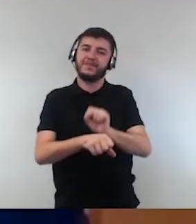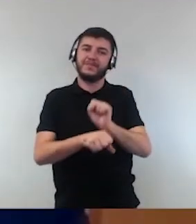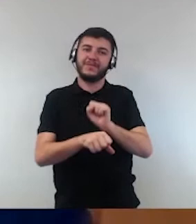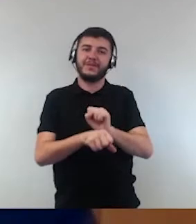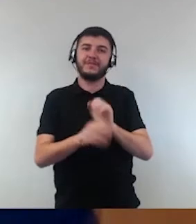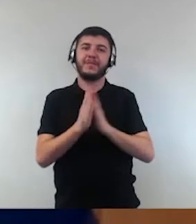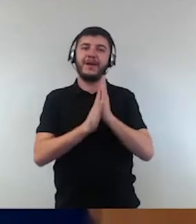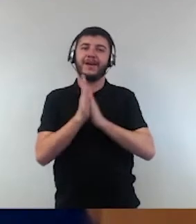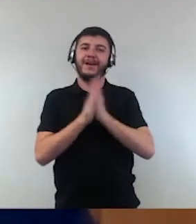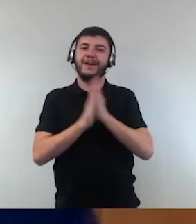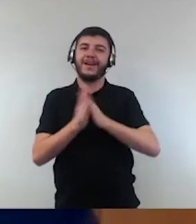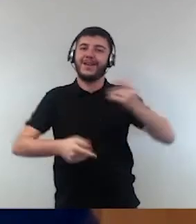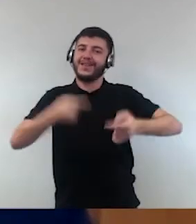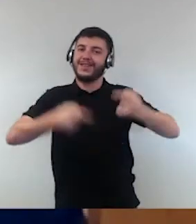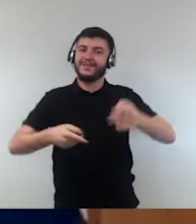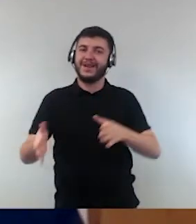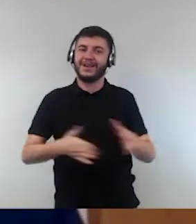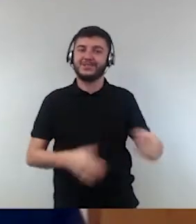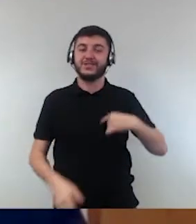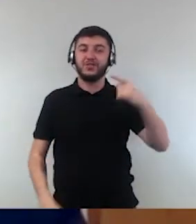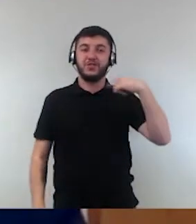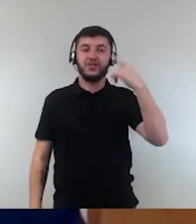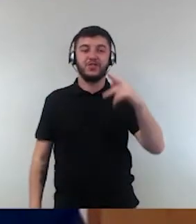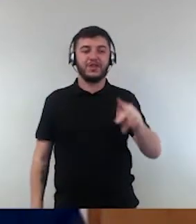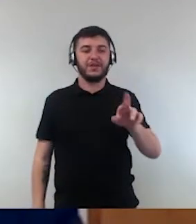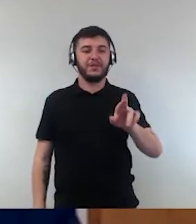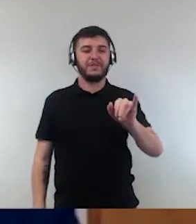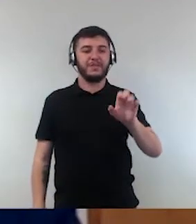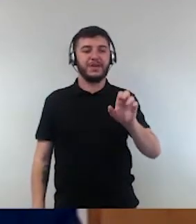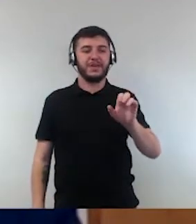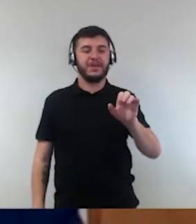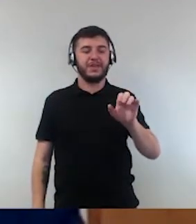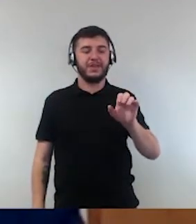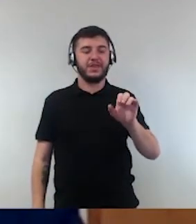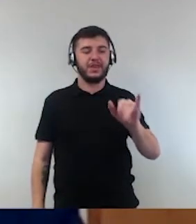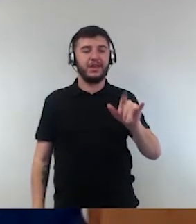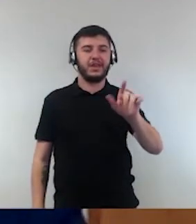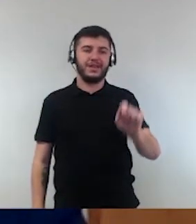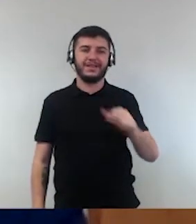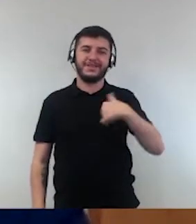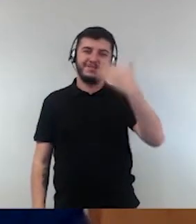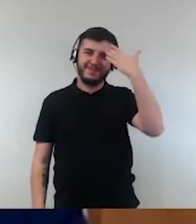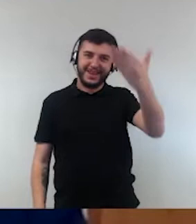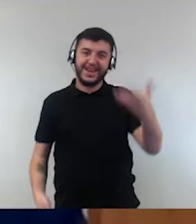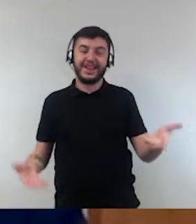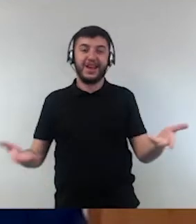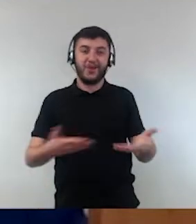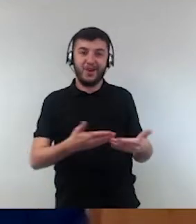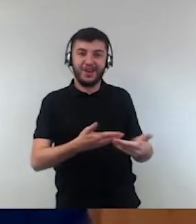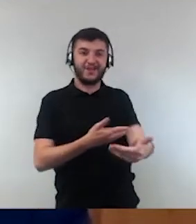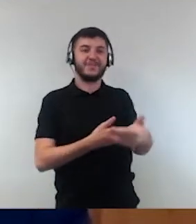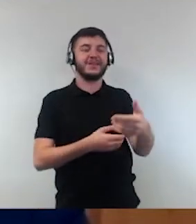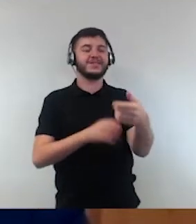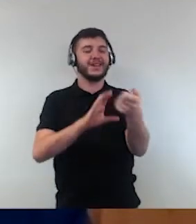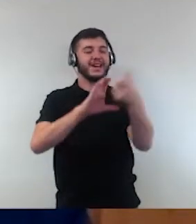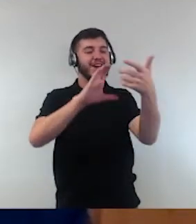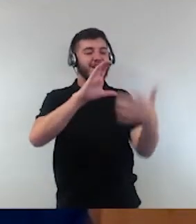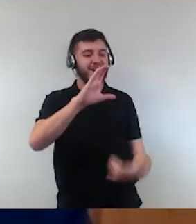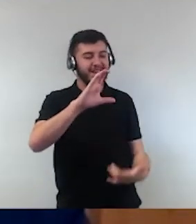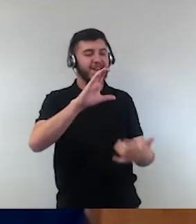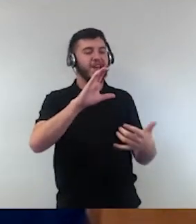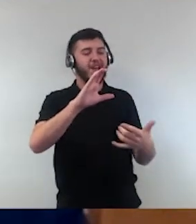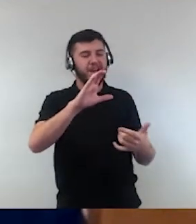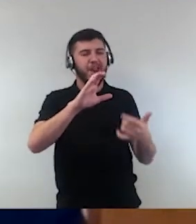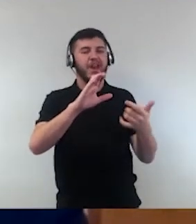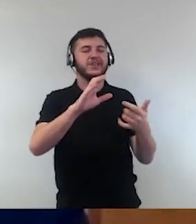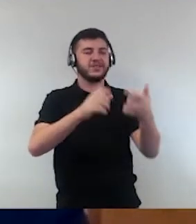Doutora Priscila, muitíssimo obrigado. Eu acho que esse foi um excelente apanhado. A partir de agora, a gente já consegue desdobrar, desenvolver para outros aspectos dessa